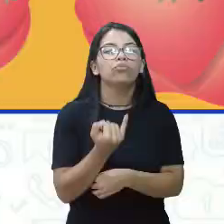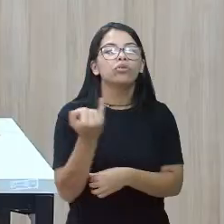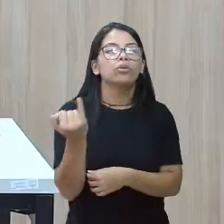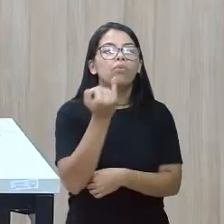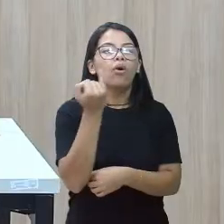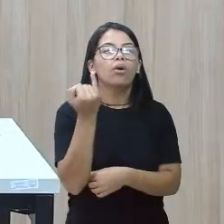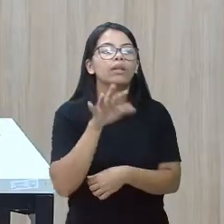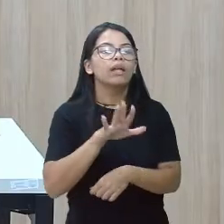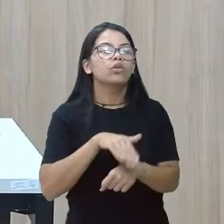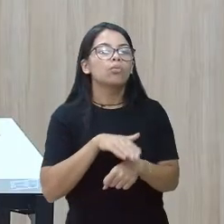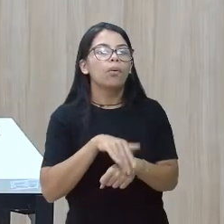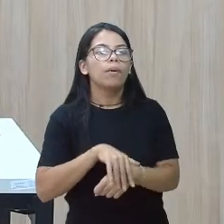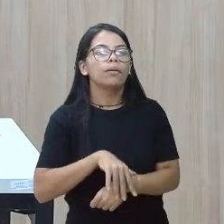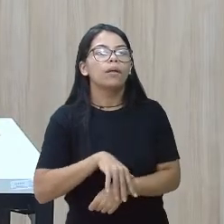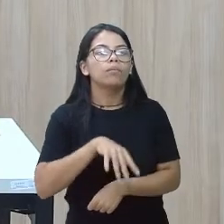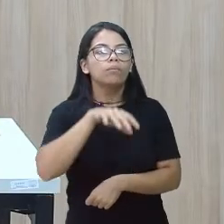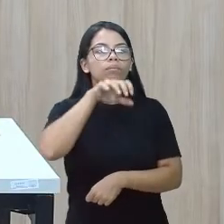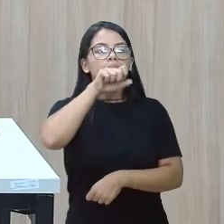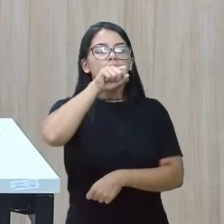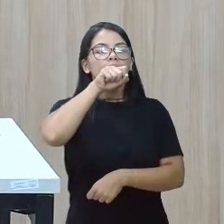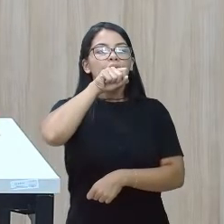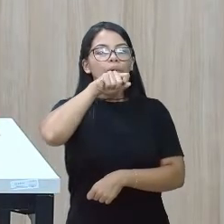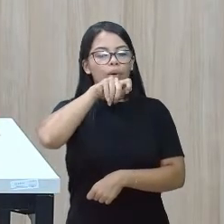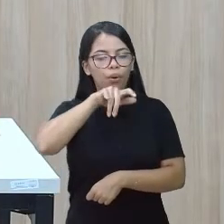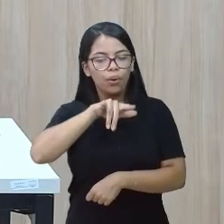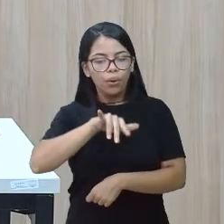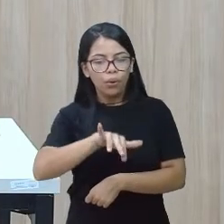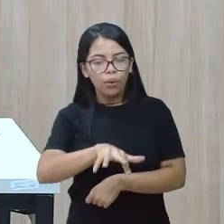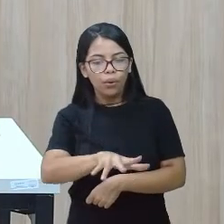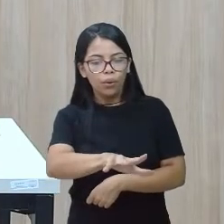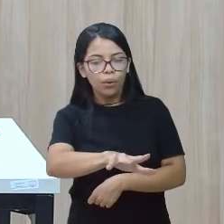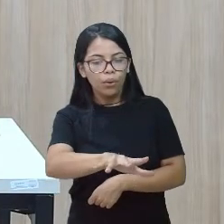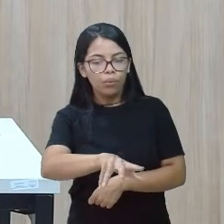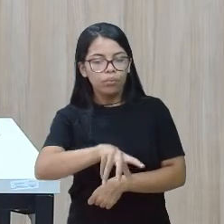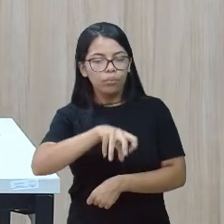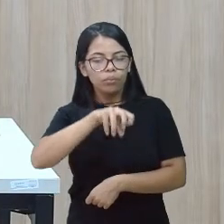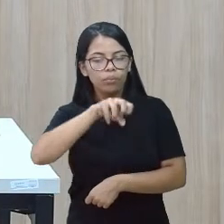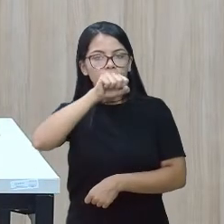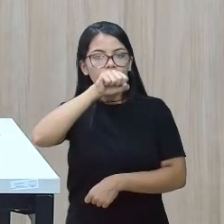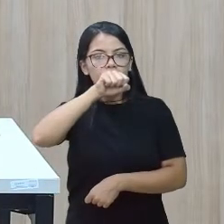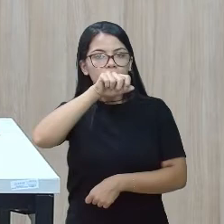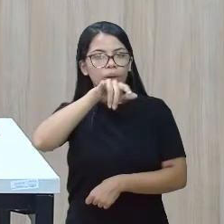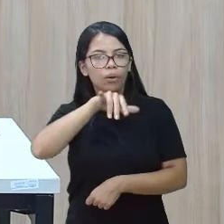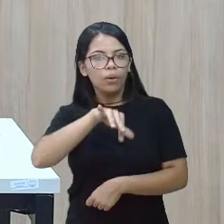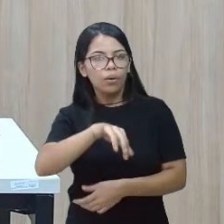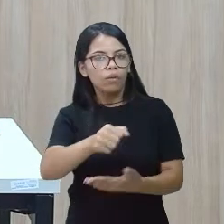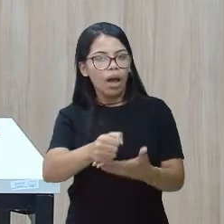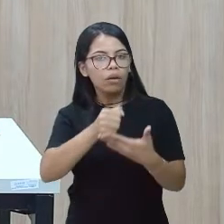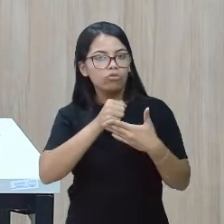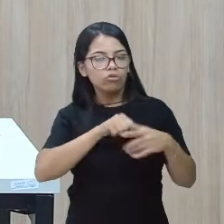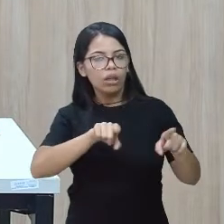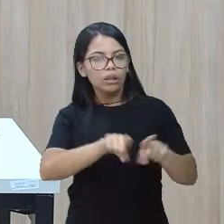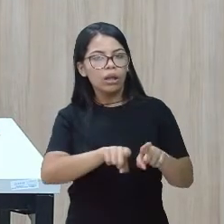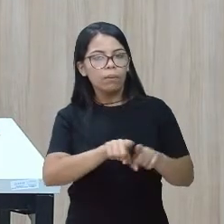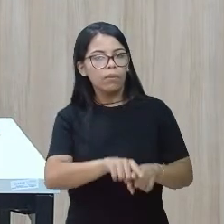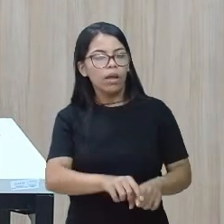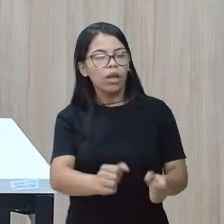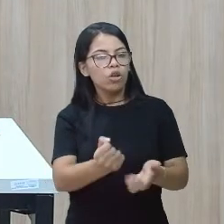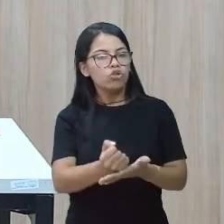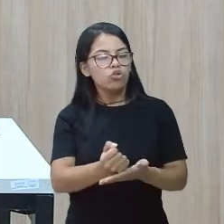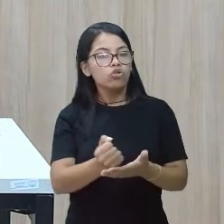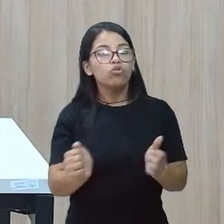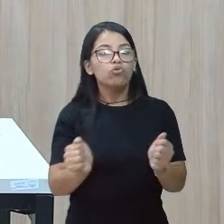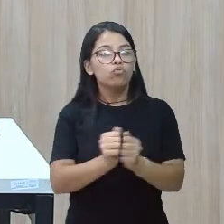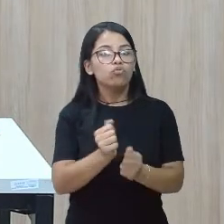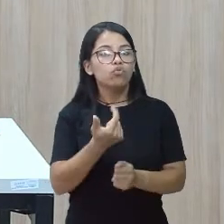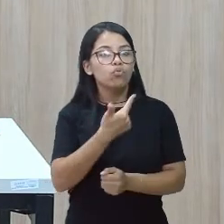da inspiração e da expiração. Essa pleura que vai também ajudar juntamente com os músculos